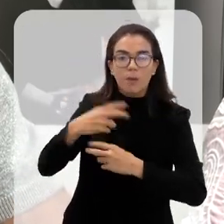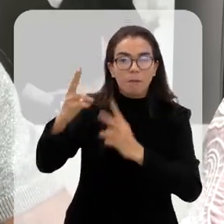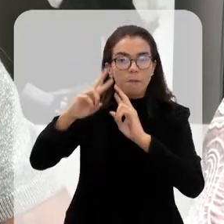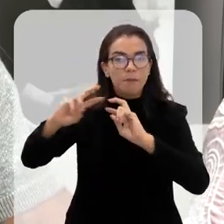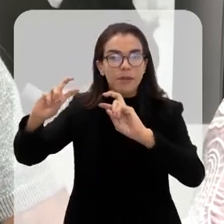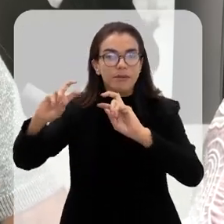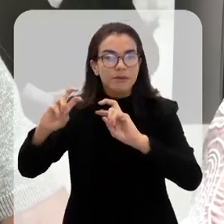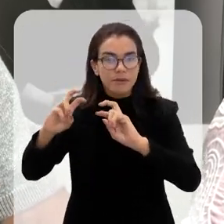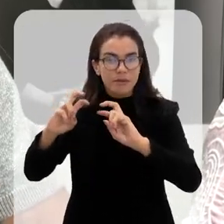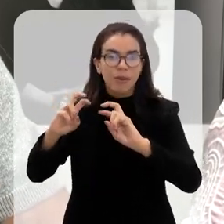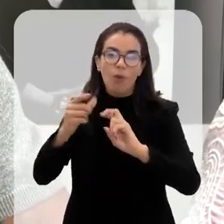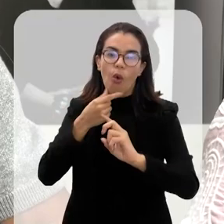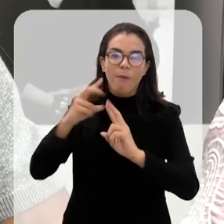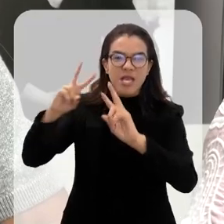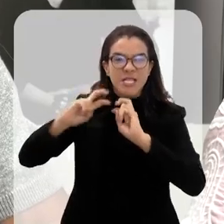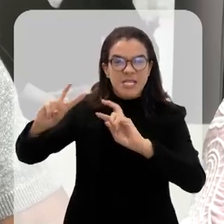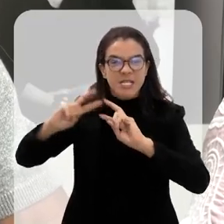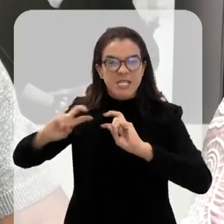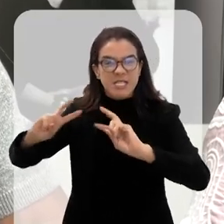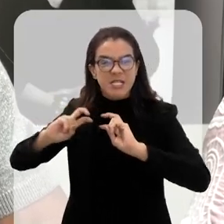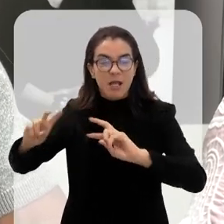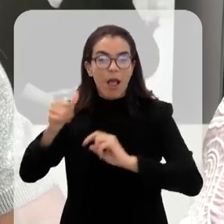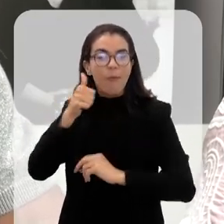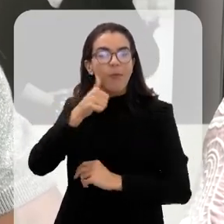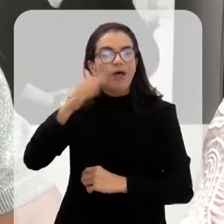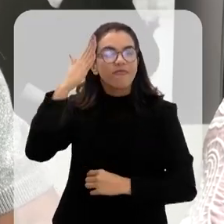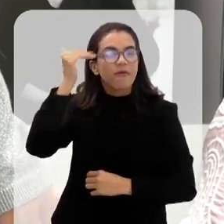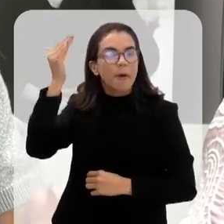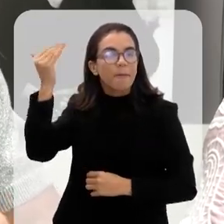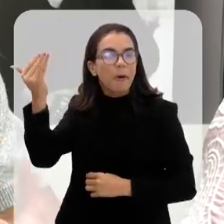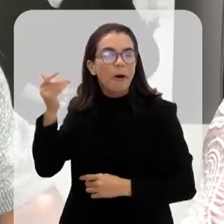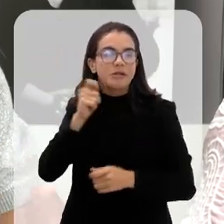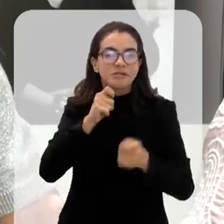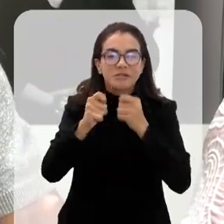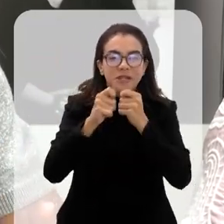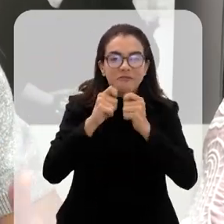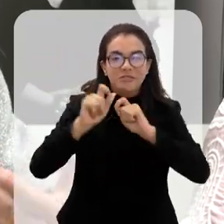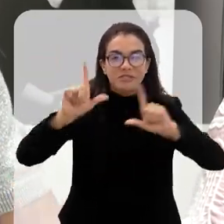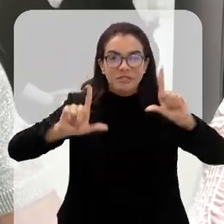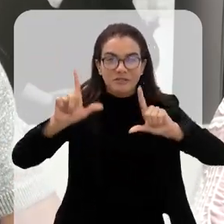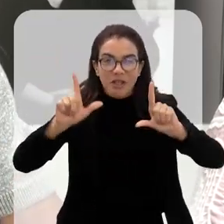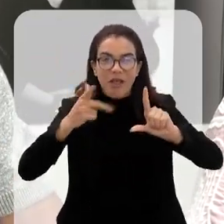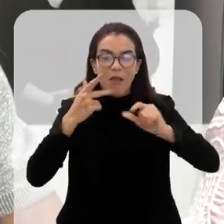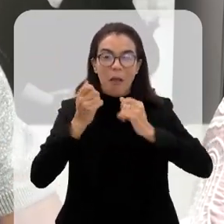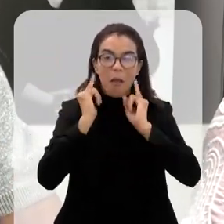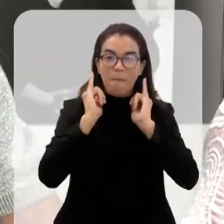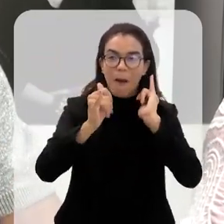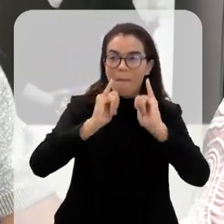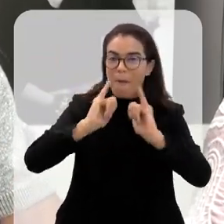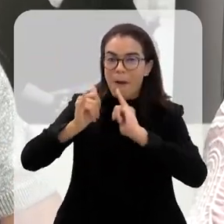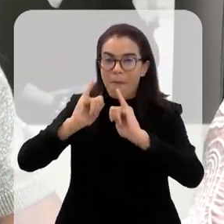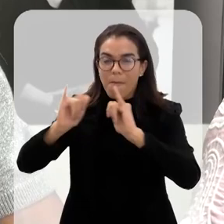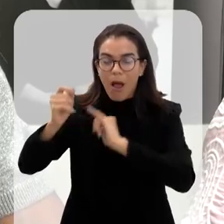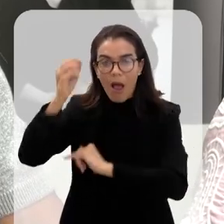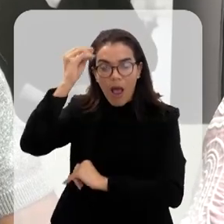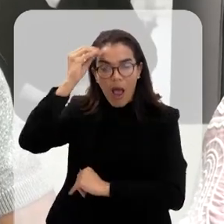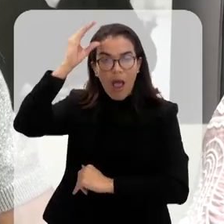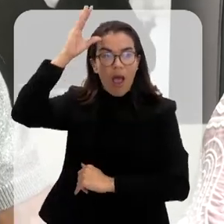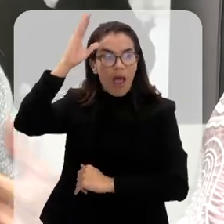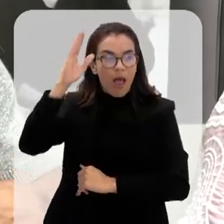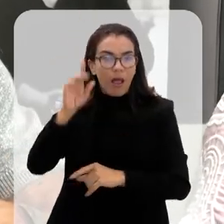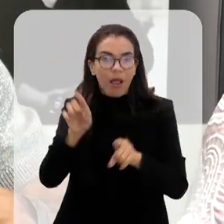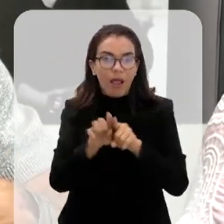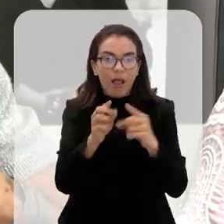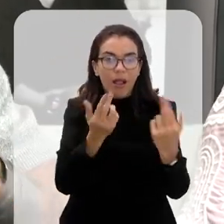patrimonial, né? Precisou mulheres famosas falarem na televisão que estavam sofrendo esse tipo de violência. É você não